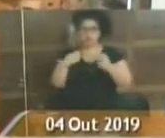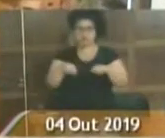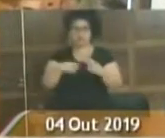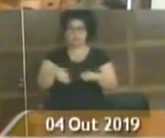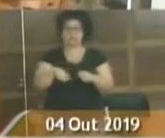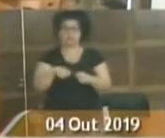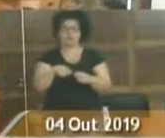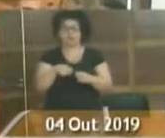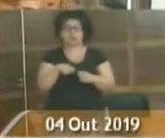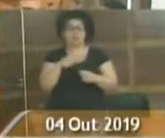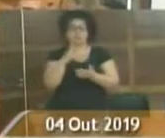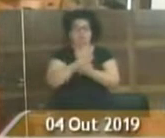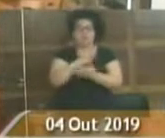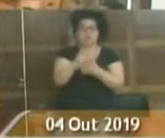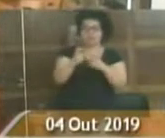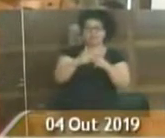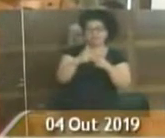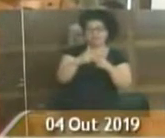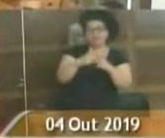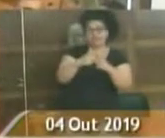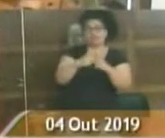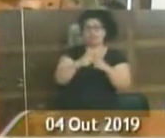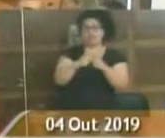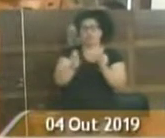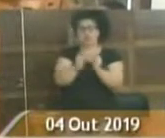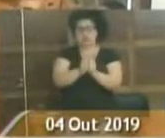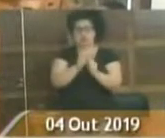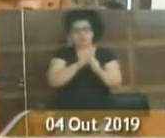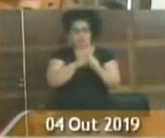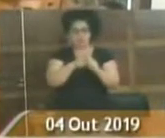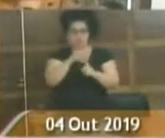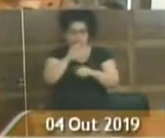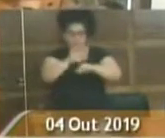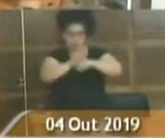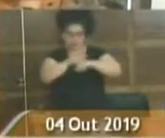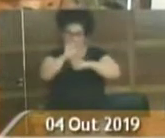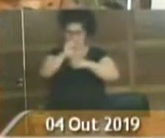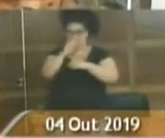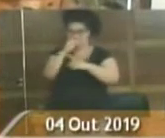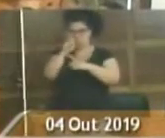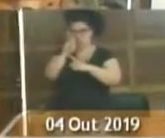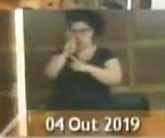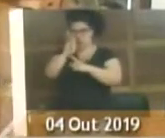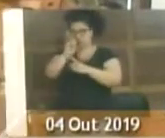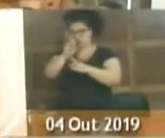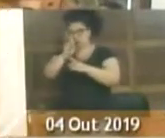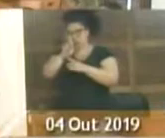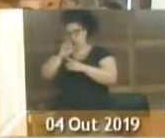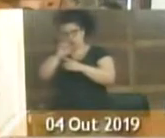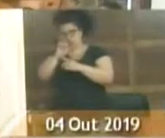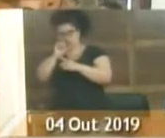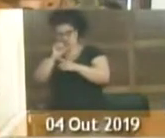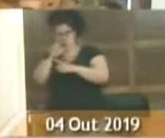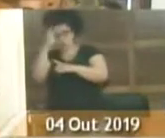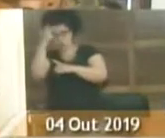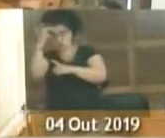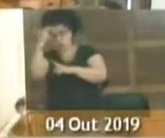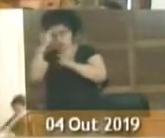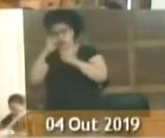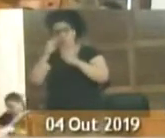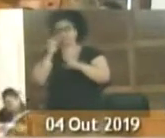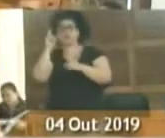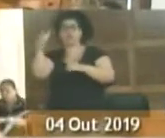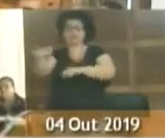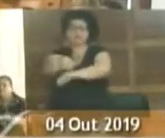sempre o veterinário junto. Porque a esporotricose, ela é mais comum em animal de rua. Por quê? Aquele bichinho que está